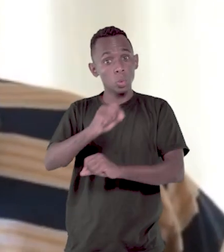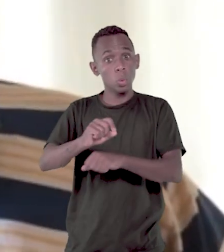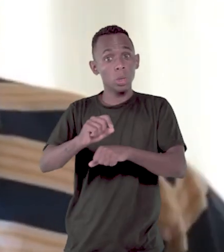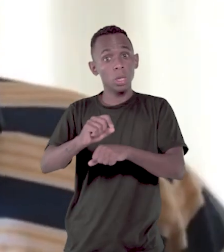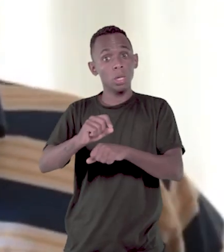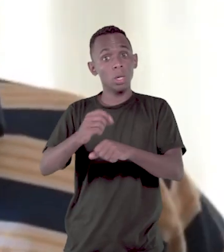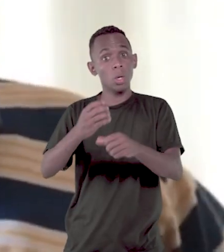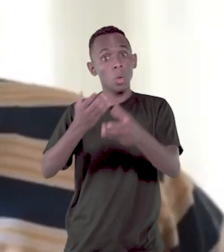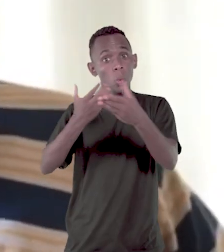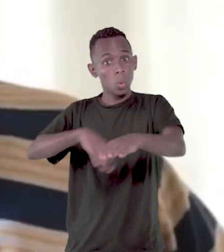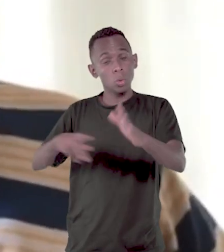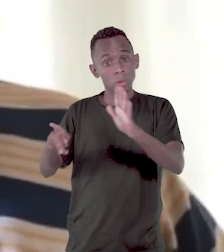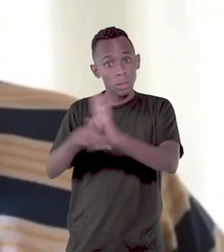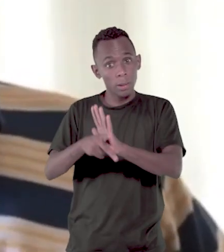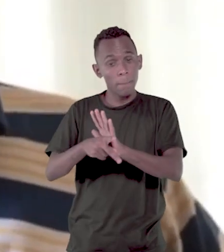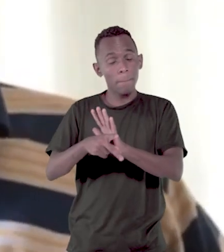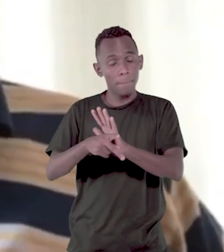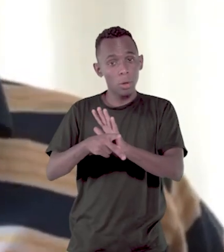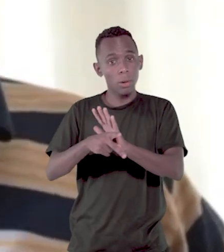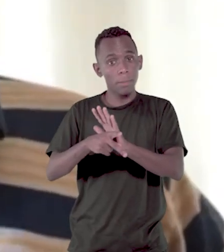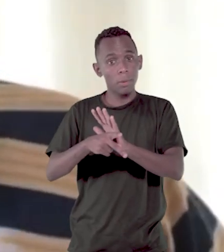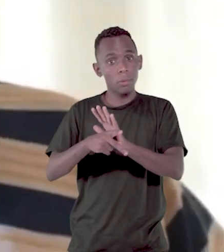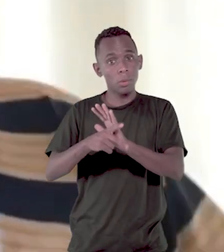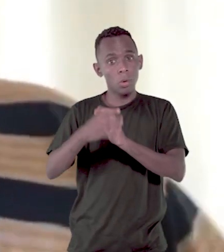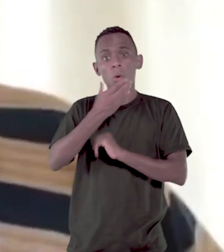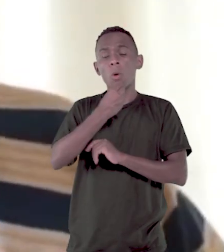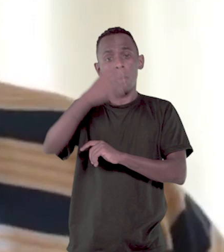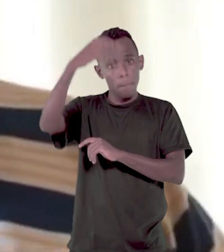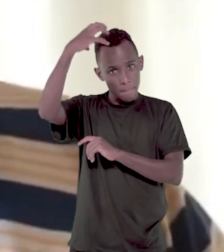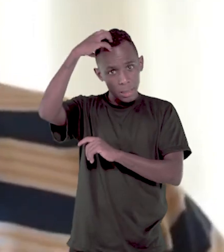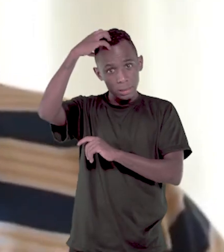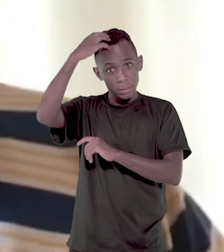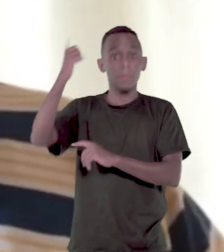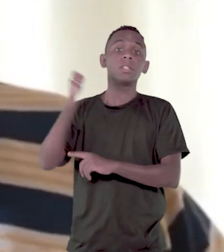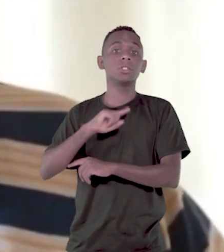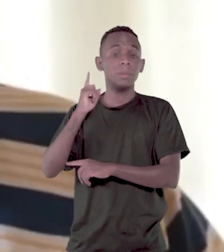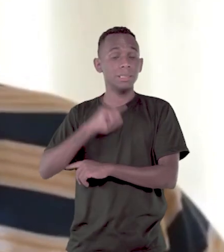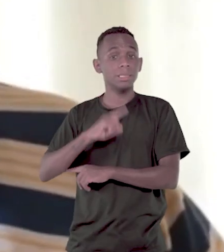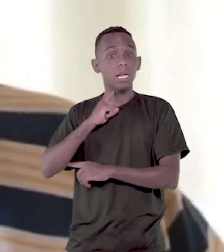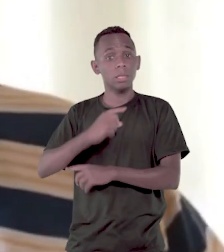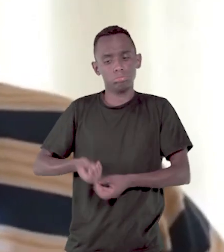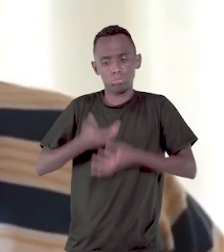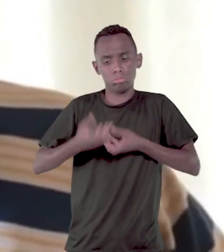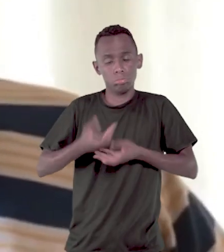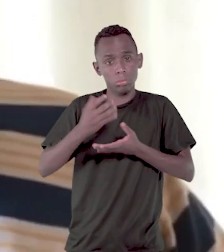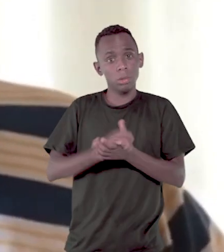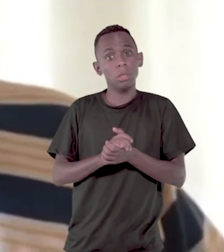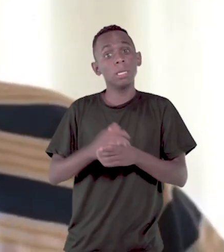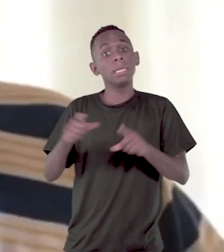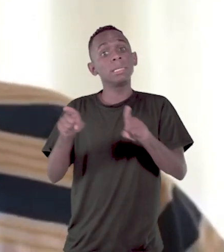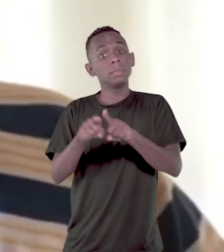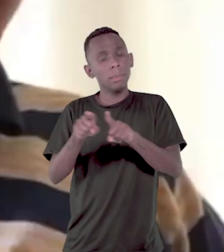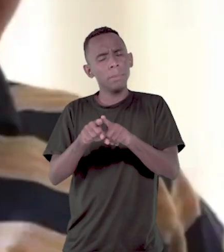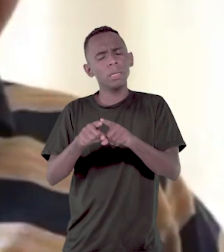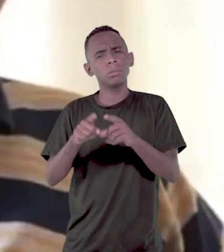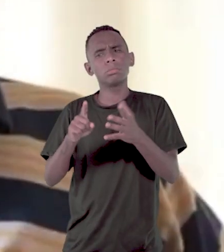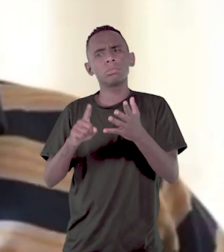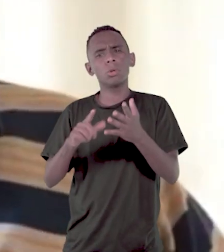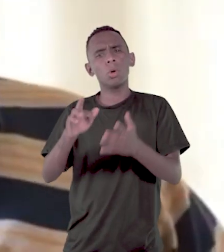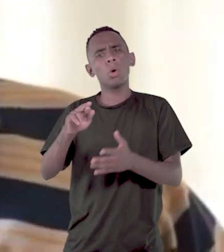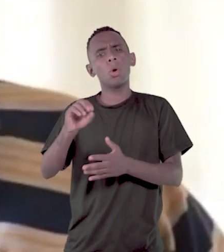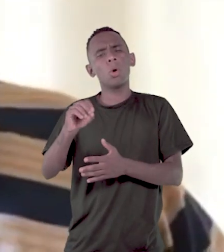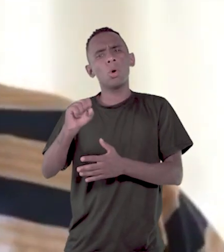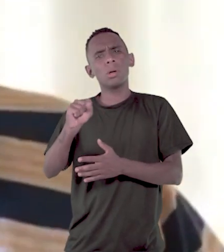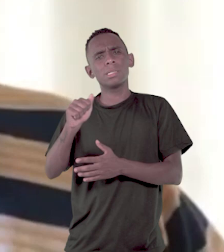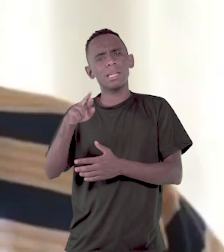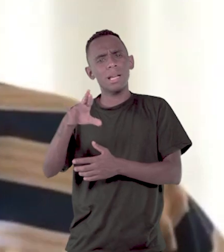do concurso de Príncipe da Poesia de Minas Gerais, que era o Henrique de Rezende, né? E o Rosário Fusco, que